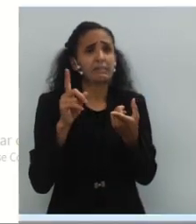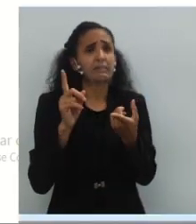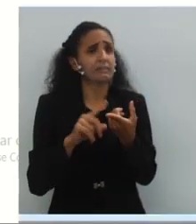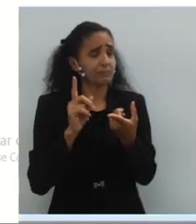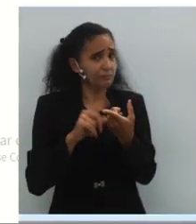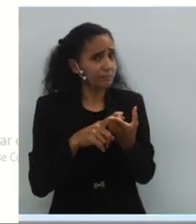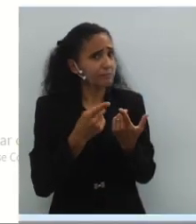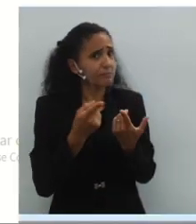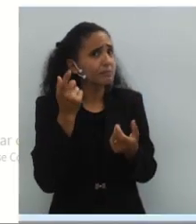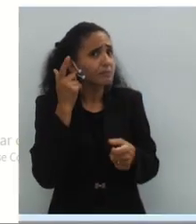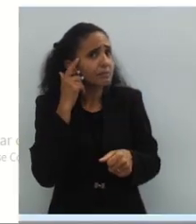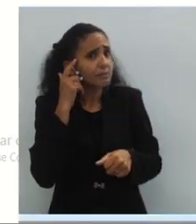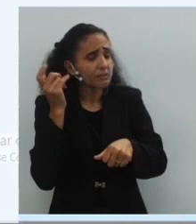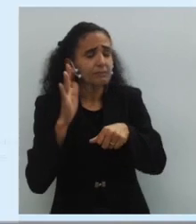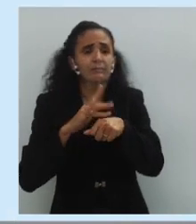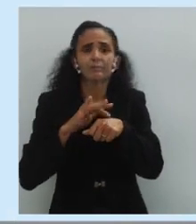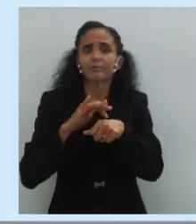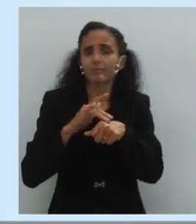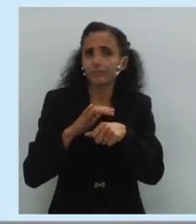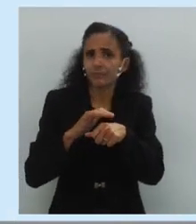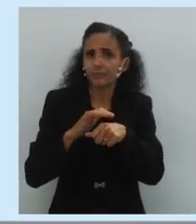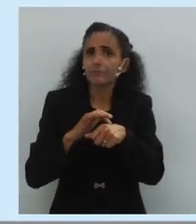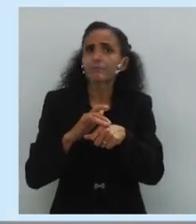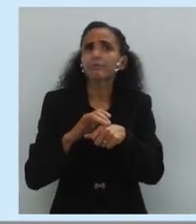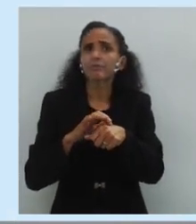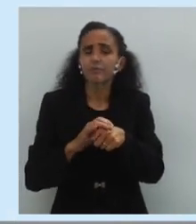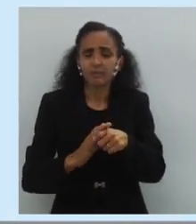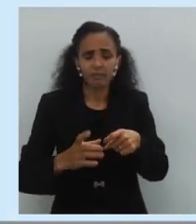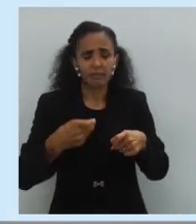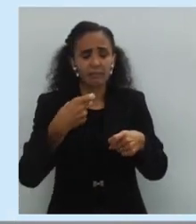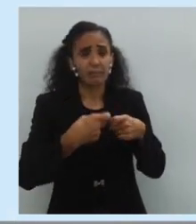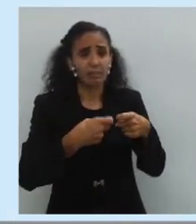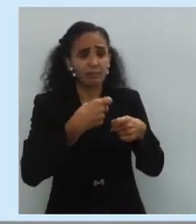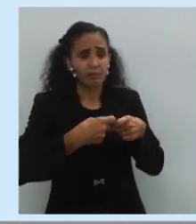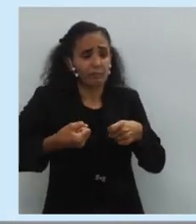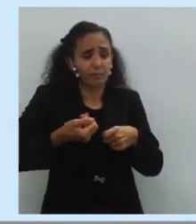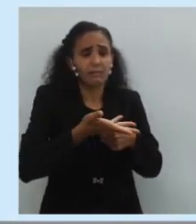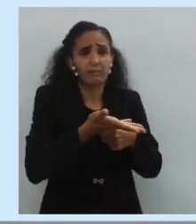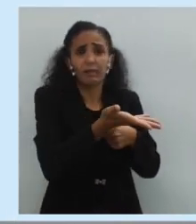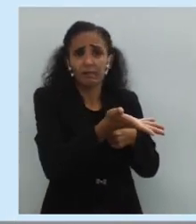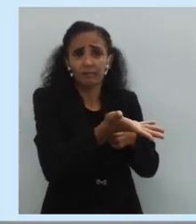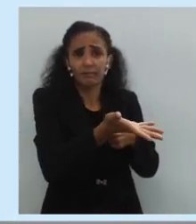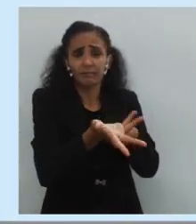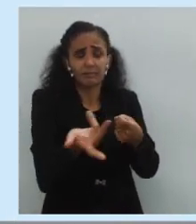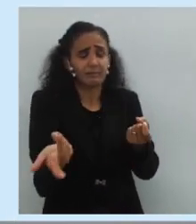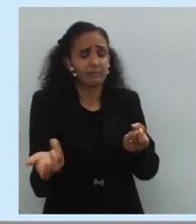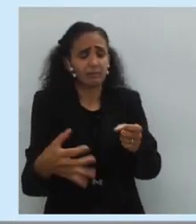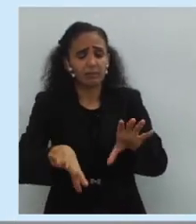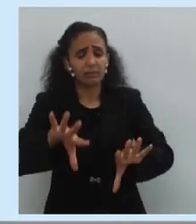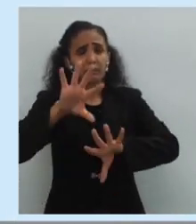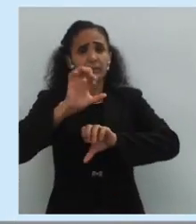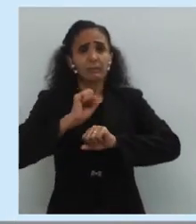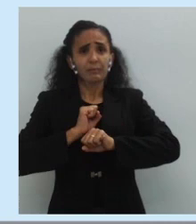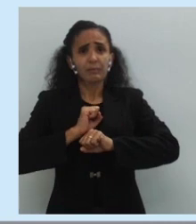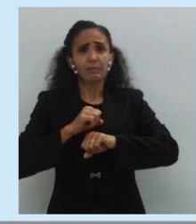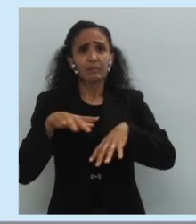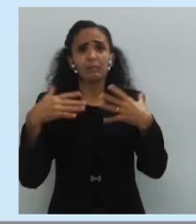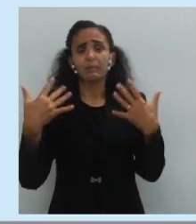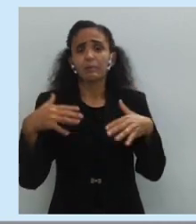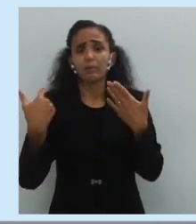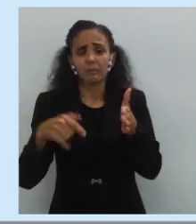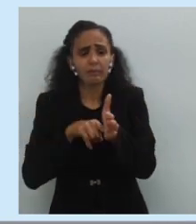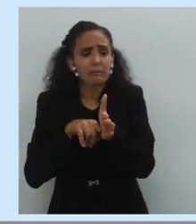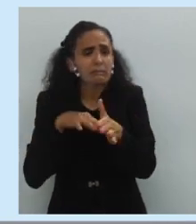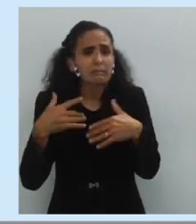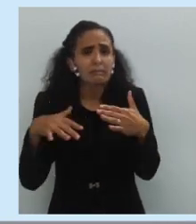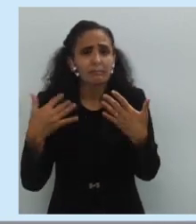e nas palmas dos pés. A sífilis, na realidade, é uma infecção sexualmente transmissível que